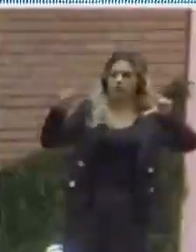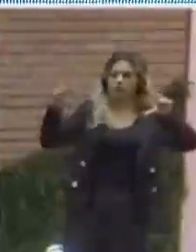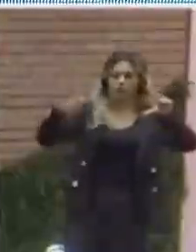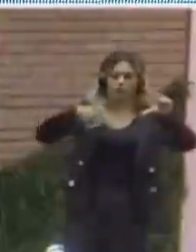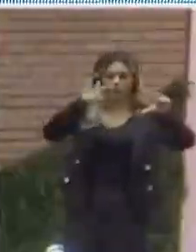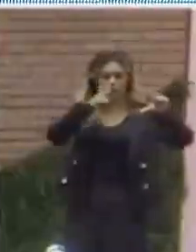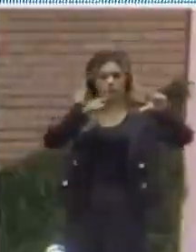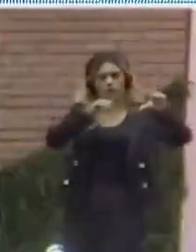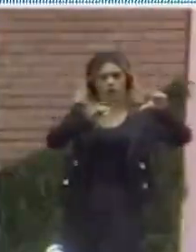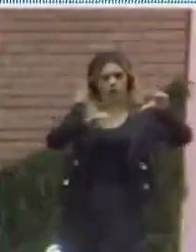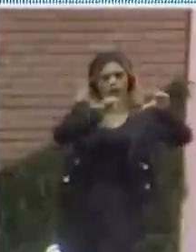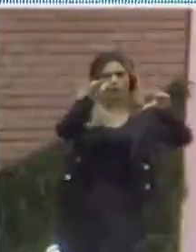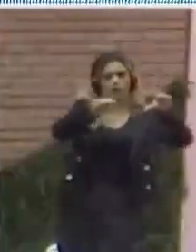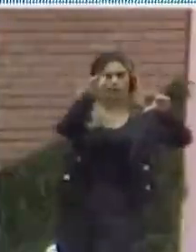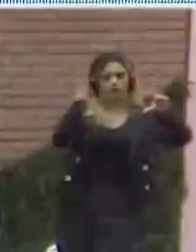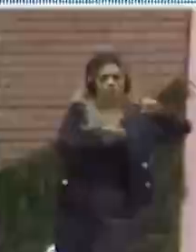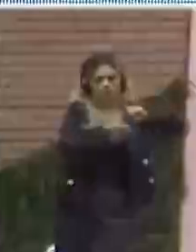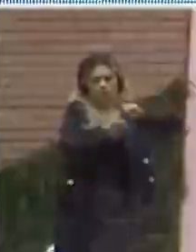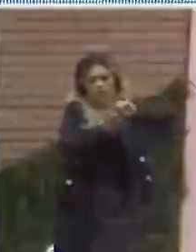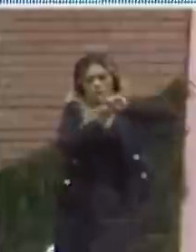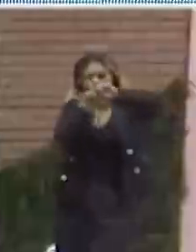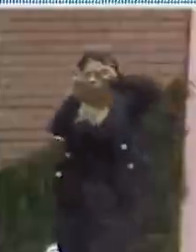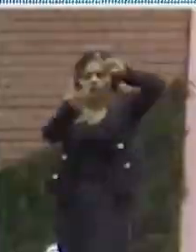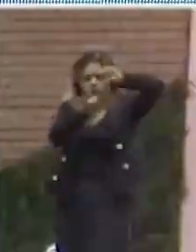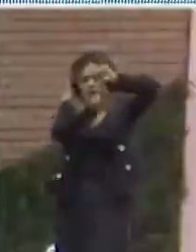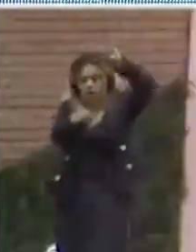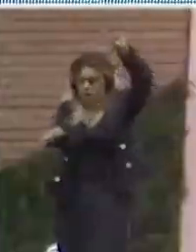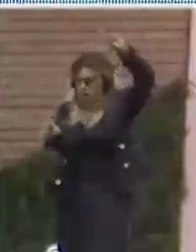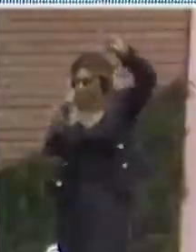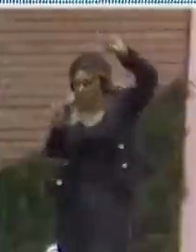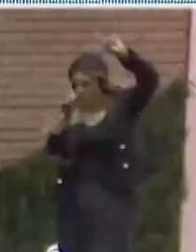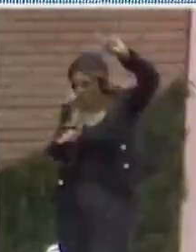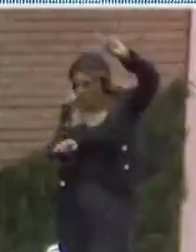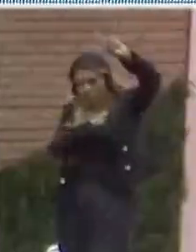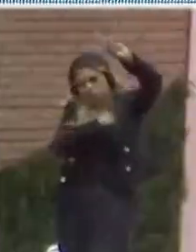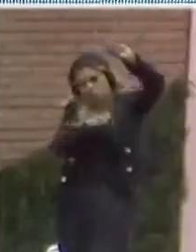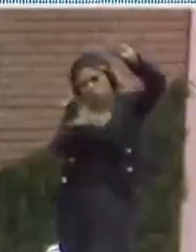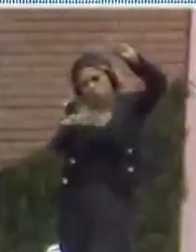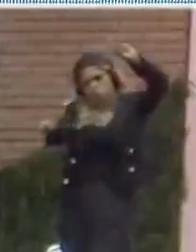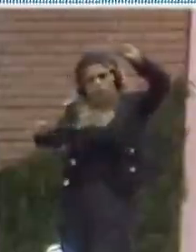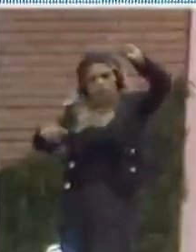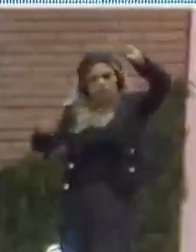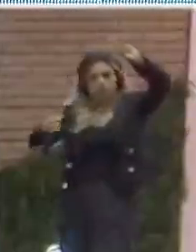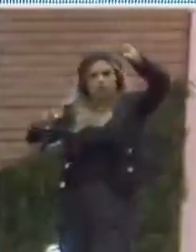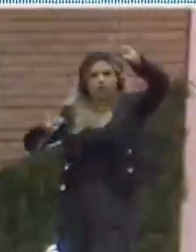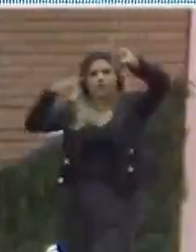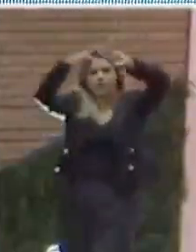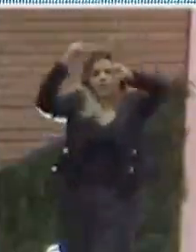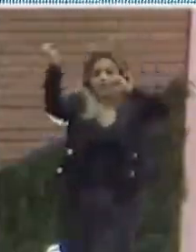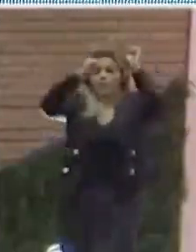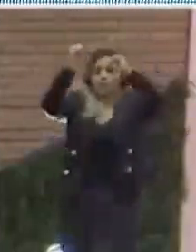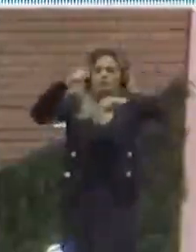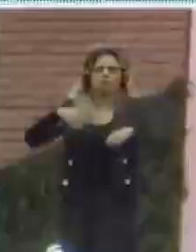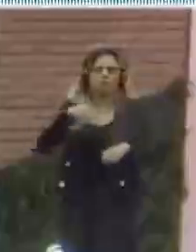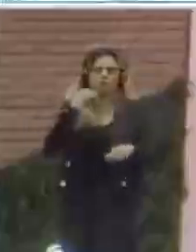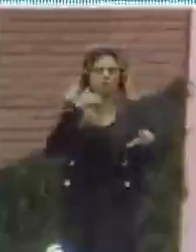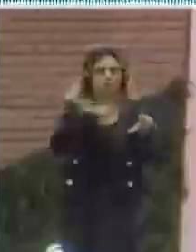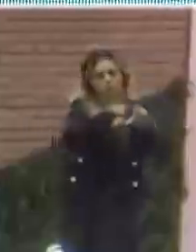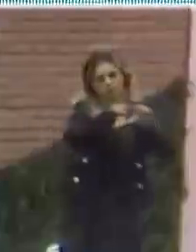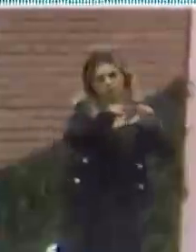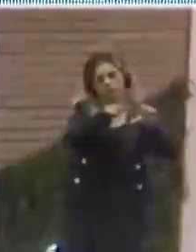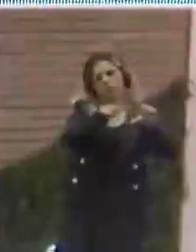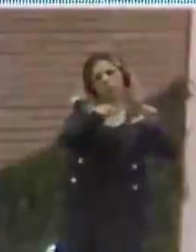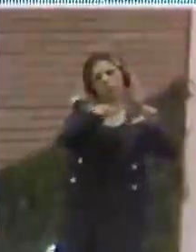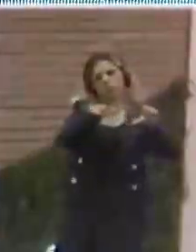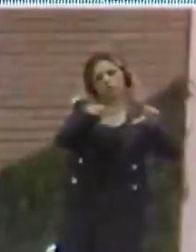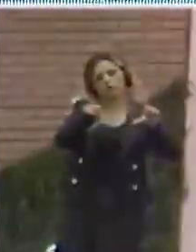lá, né? Então, é um salto mesmo, de mudança de paradigma. Assim, não adianta eu ficar desenvolvendo a